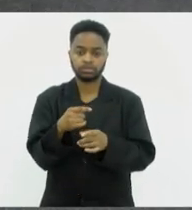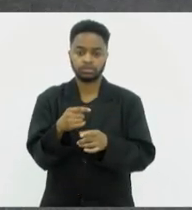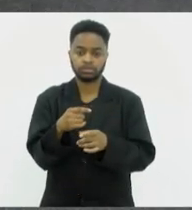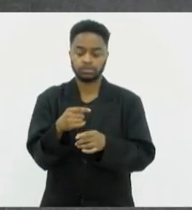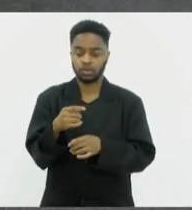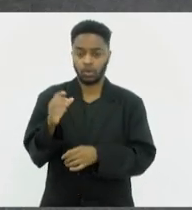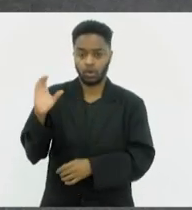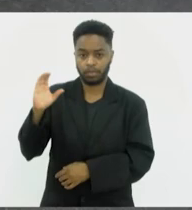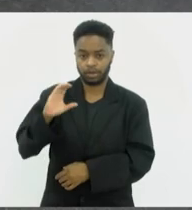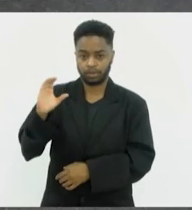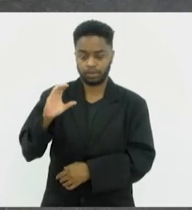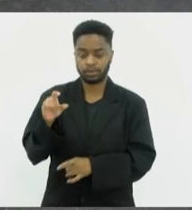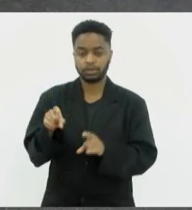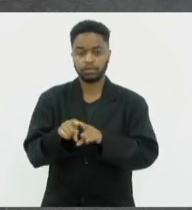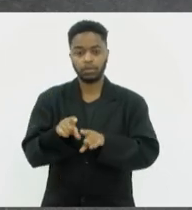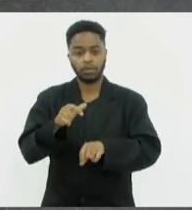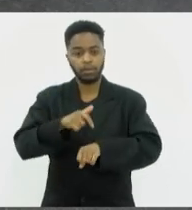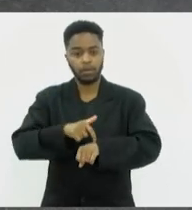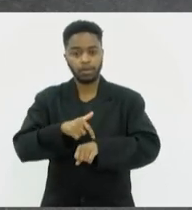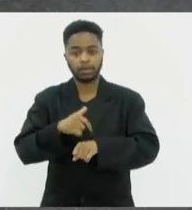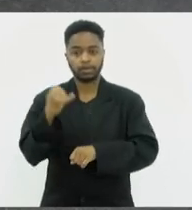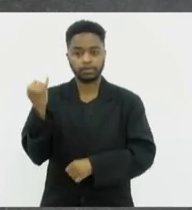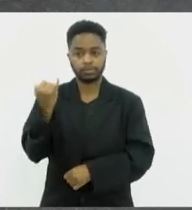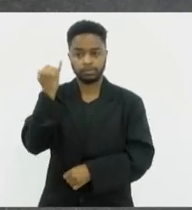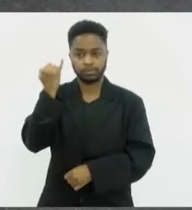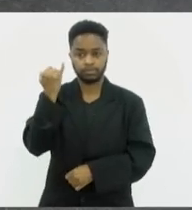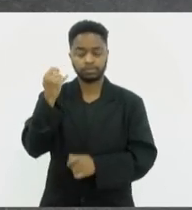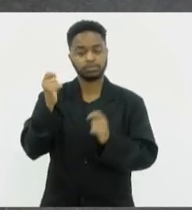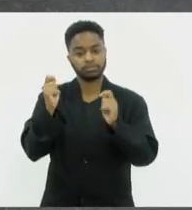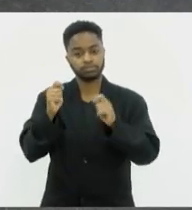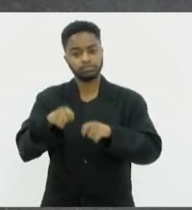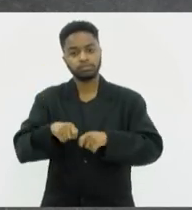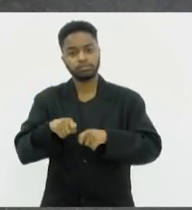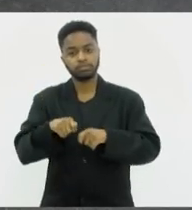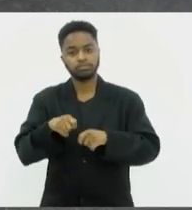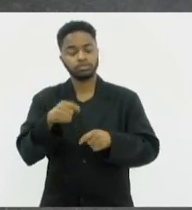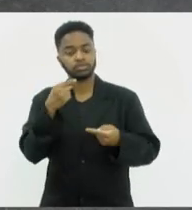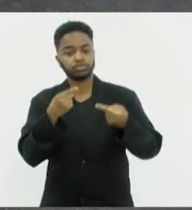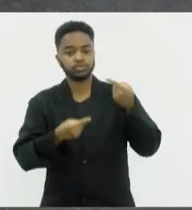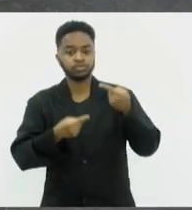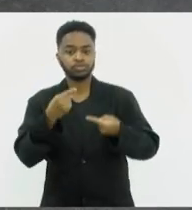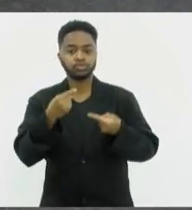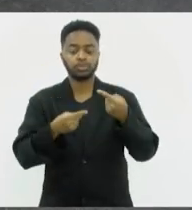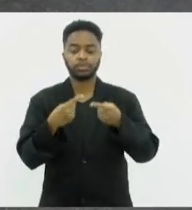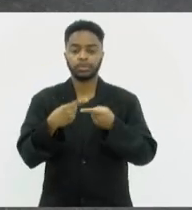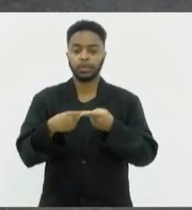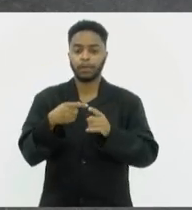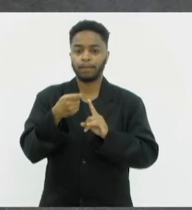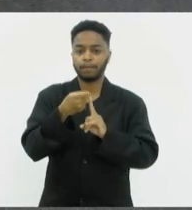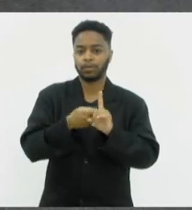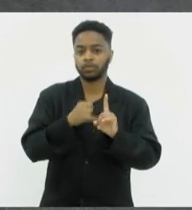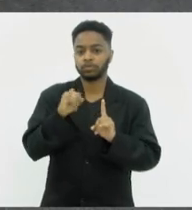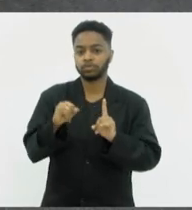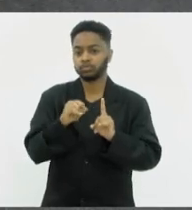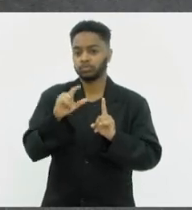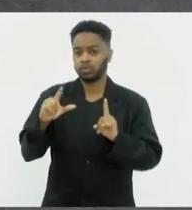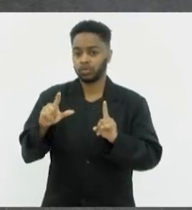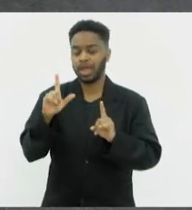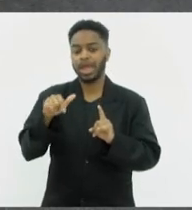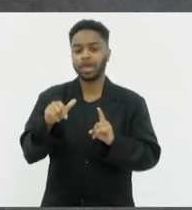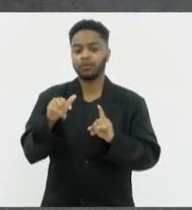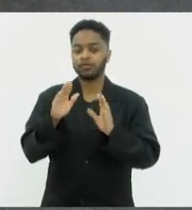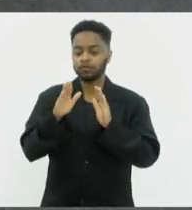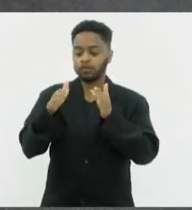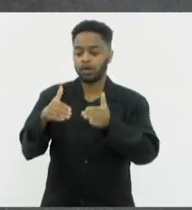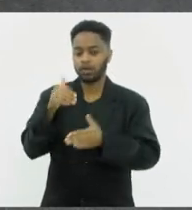É um momento importante para forjar, para fazer o debate. O mês de julho é considerado o Julho das